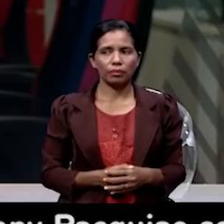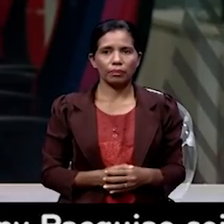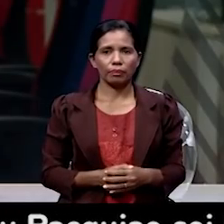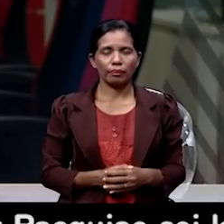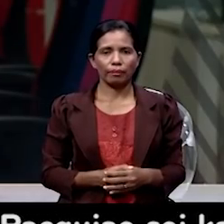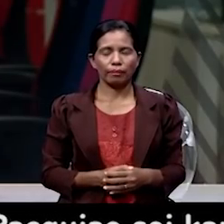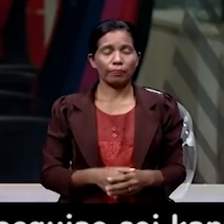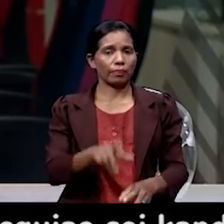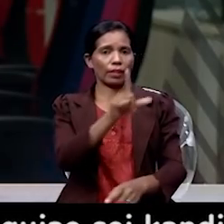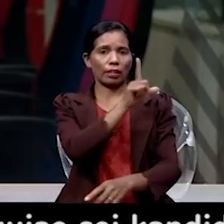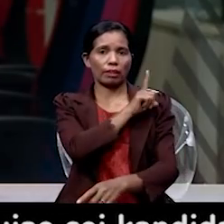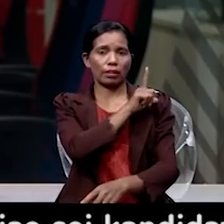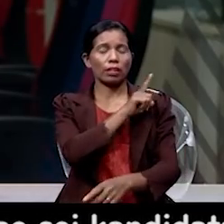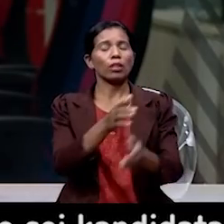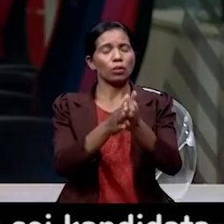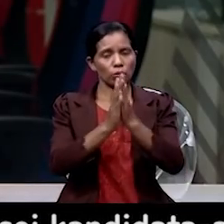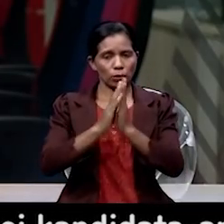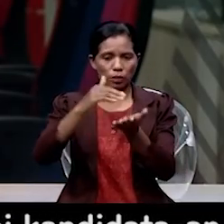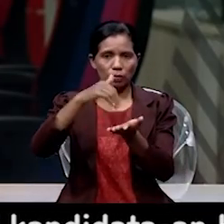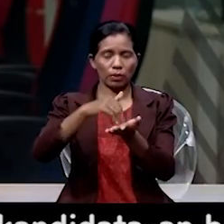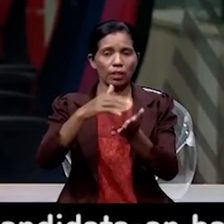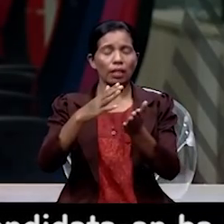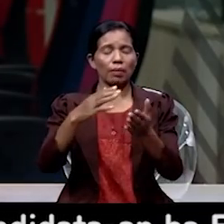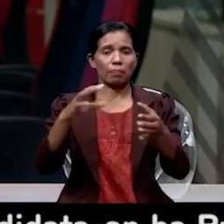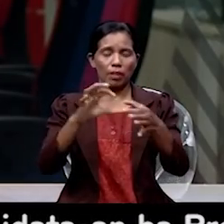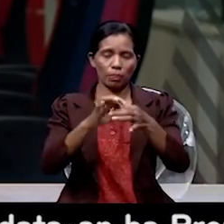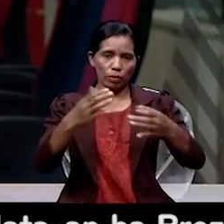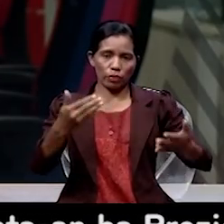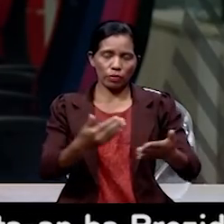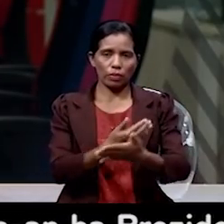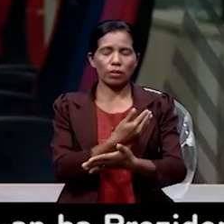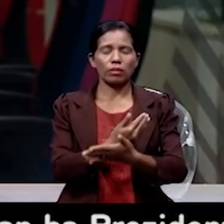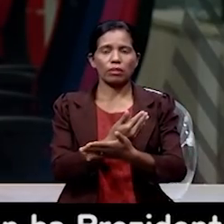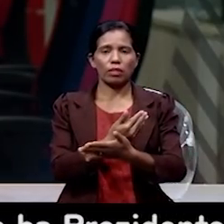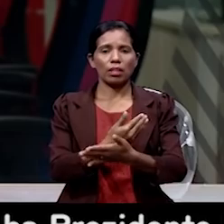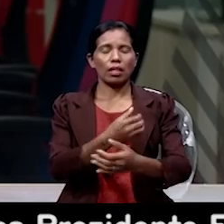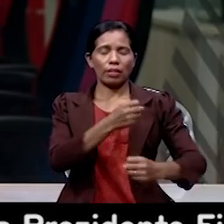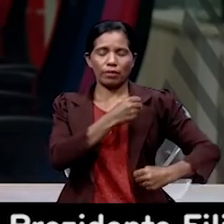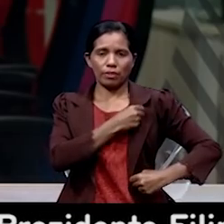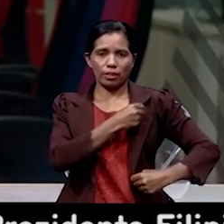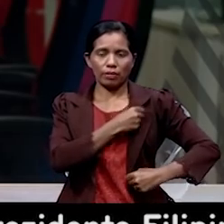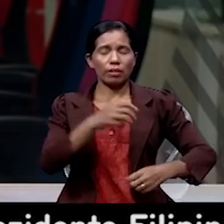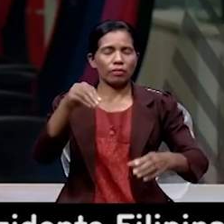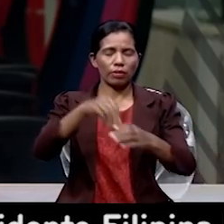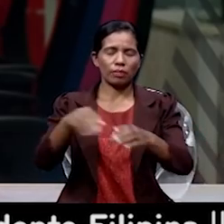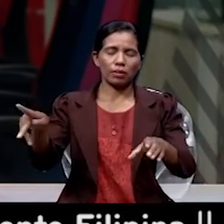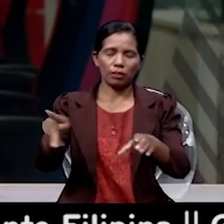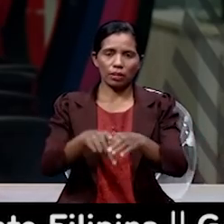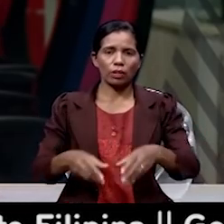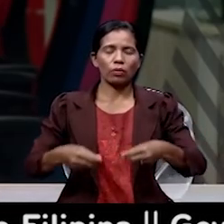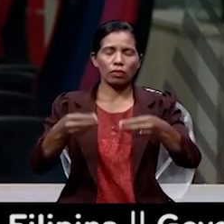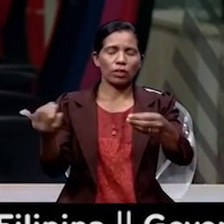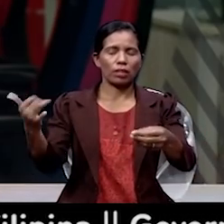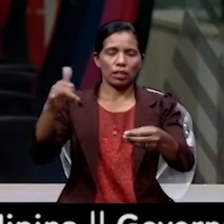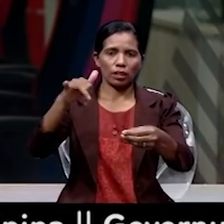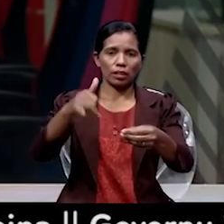Lerenan Timur, husu bakadetis FF de Teli, nebe envolve arte marciais, atu entrega sirania atributo.